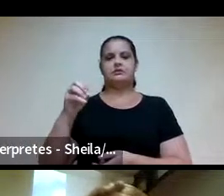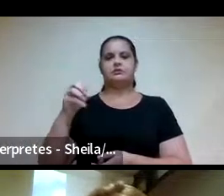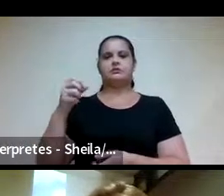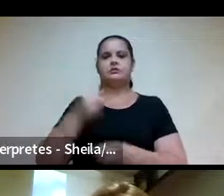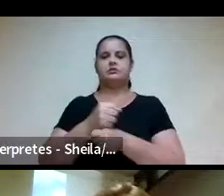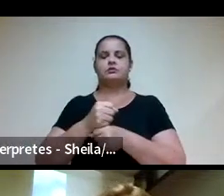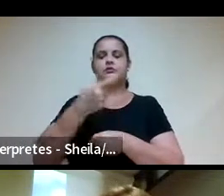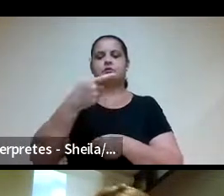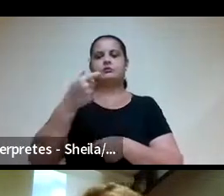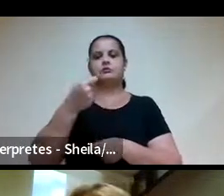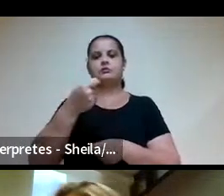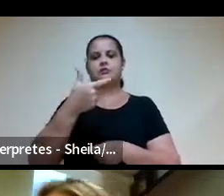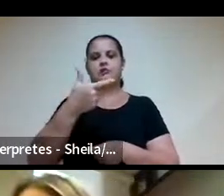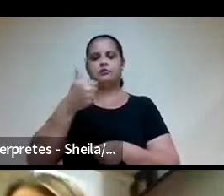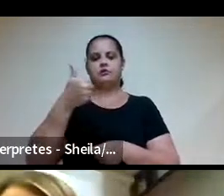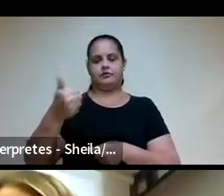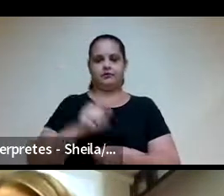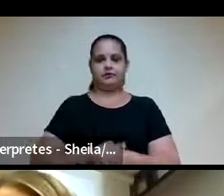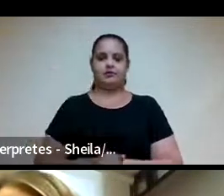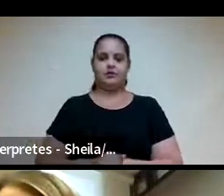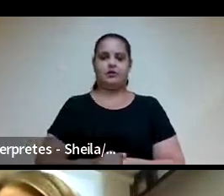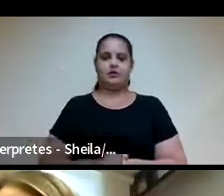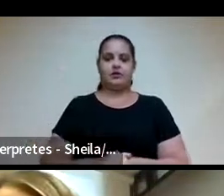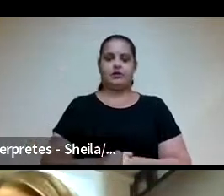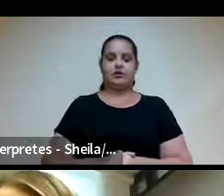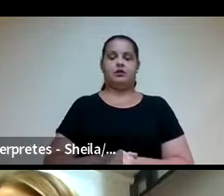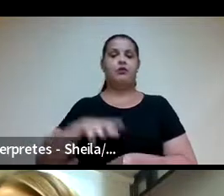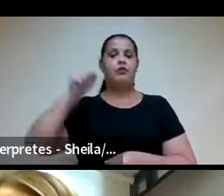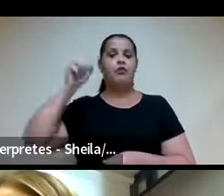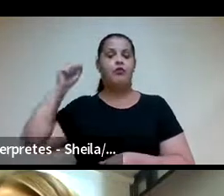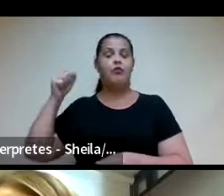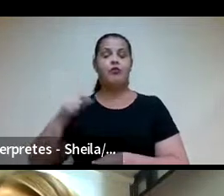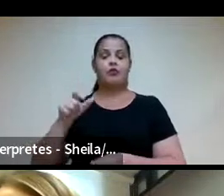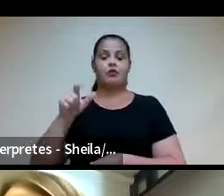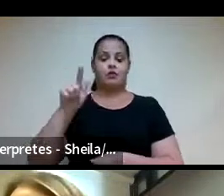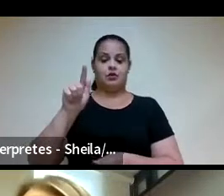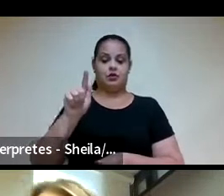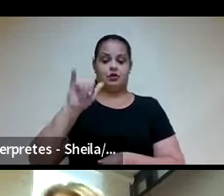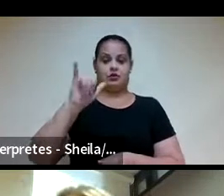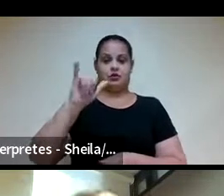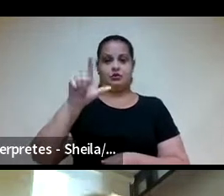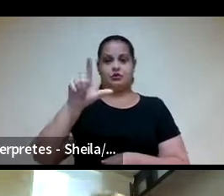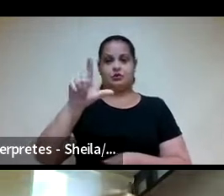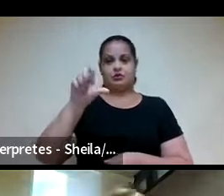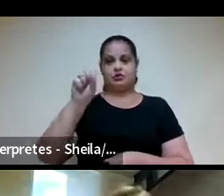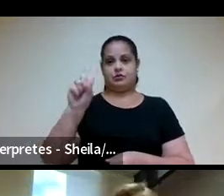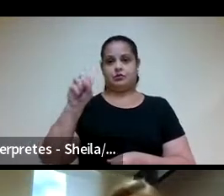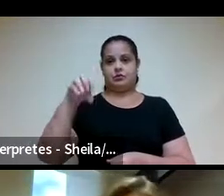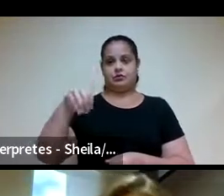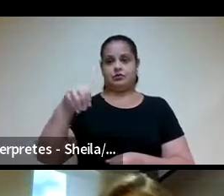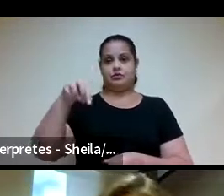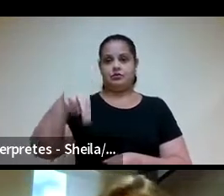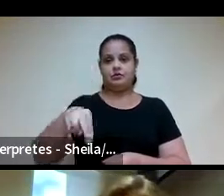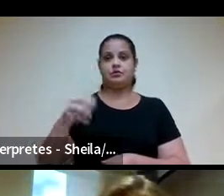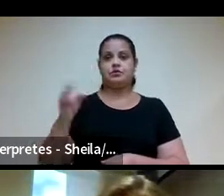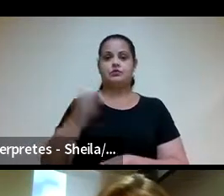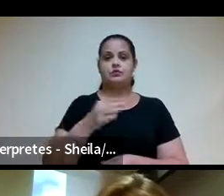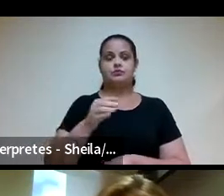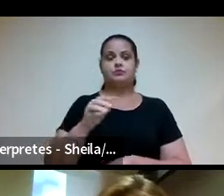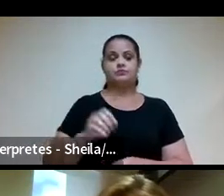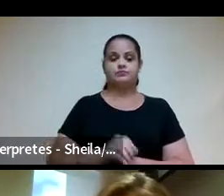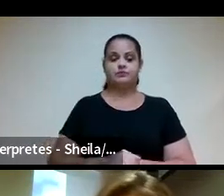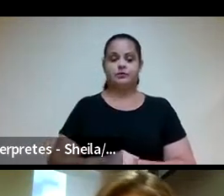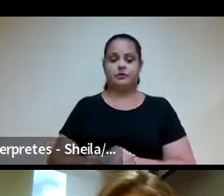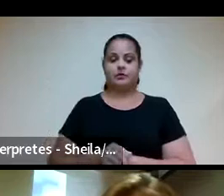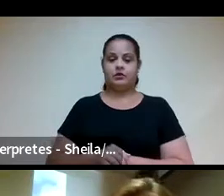da Silva, Gilson Lopes da Silva, o Elson Freitas da Silva, Gilson Joaquim Bezerra, José Rocha